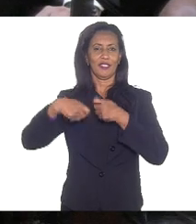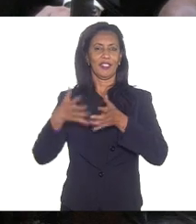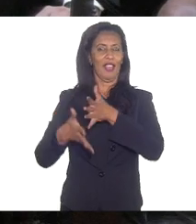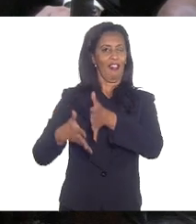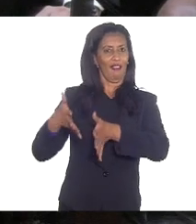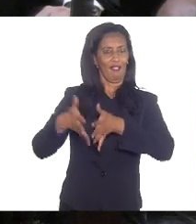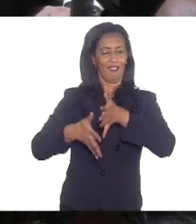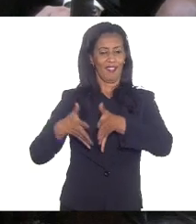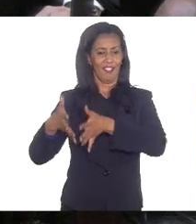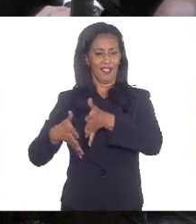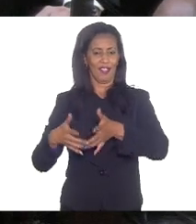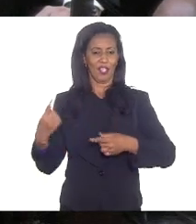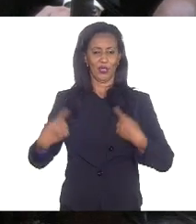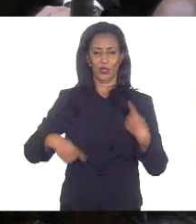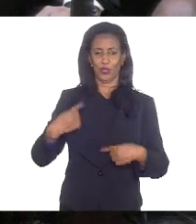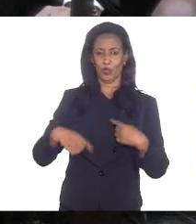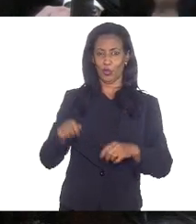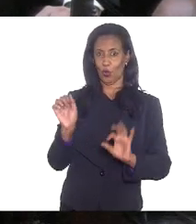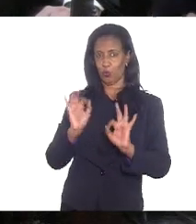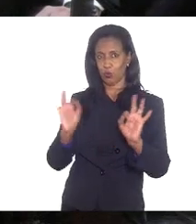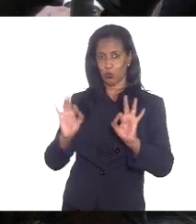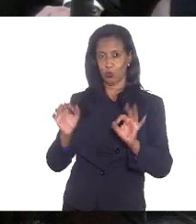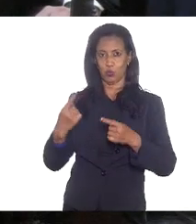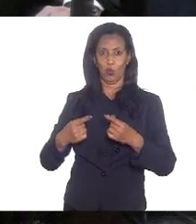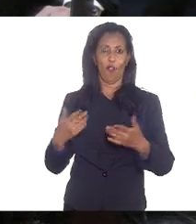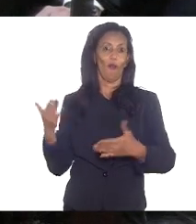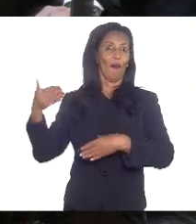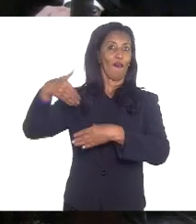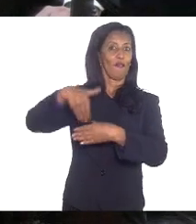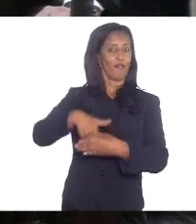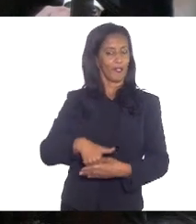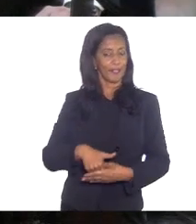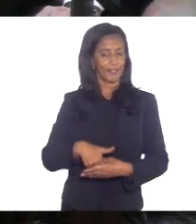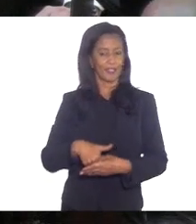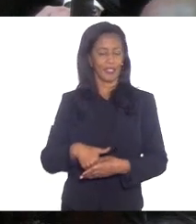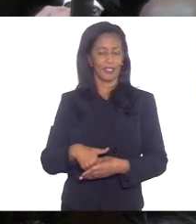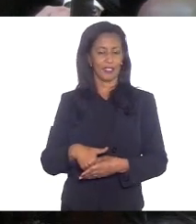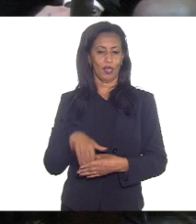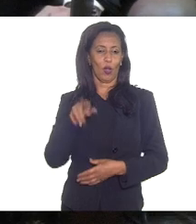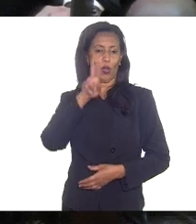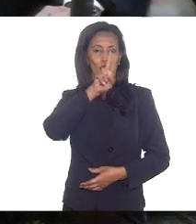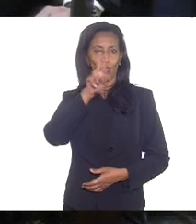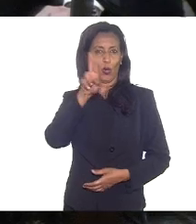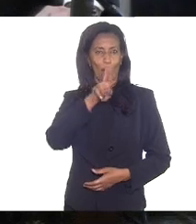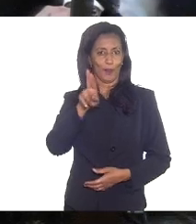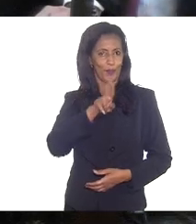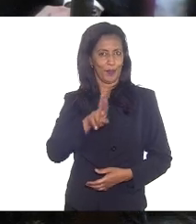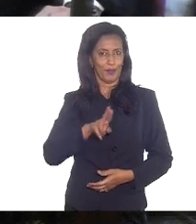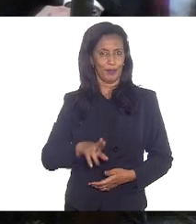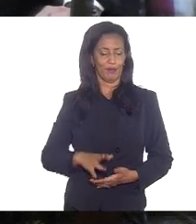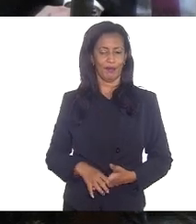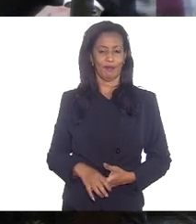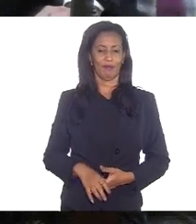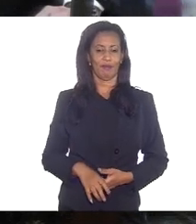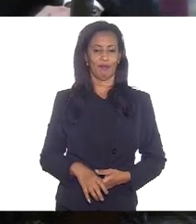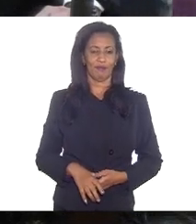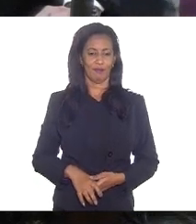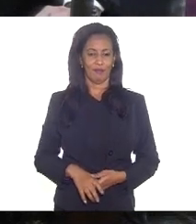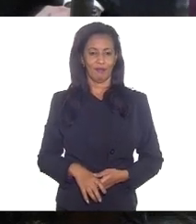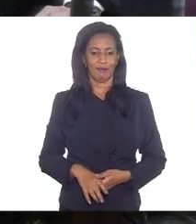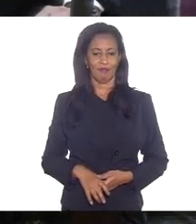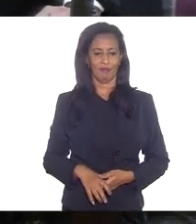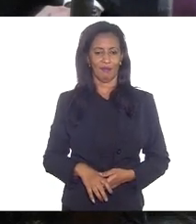Libra. Em discussão, não havendo que queira discutir, vamos à votação nominal. Nesse instante, deixar